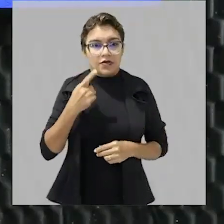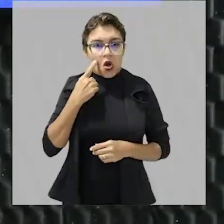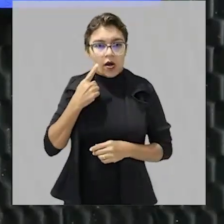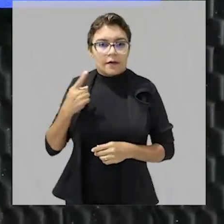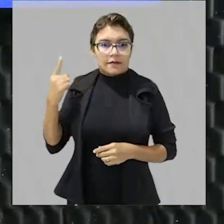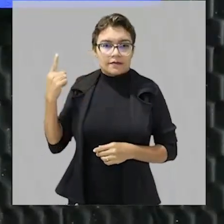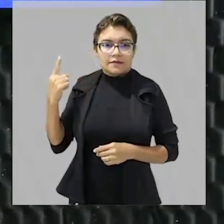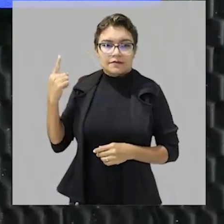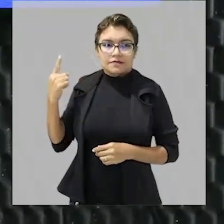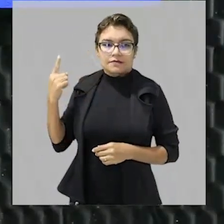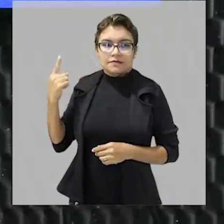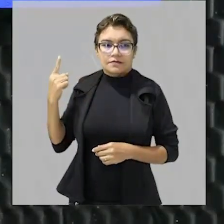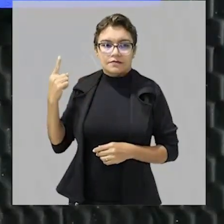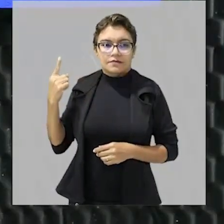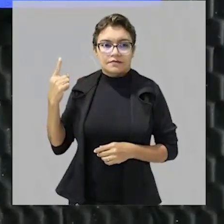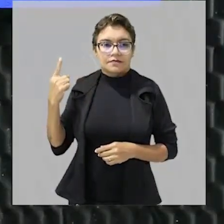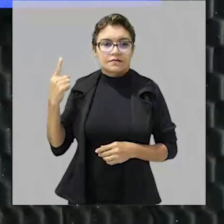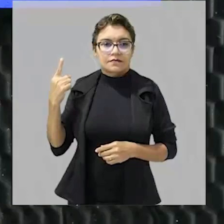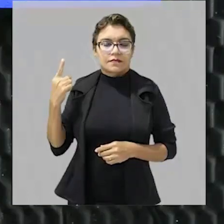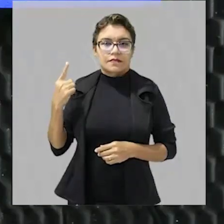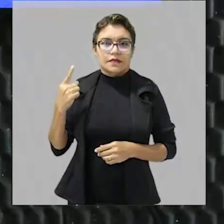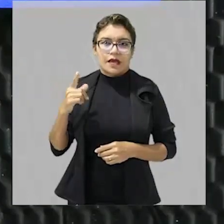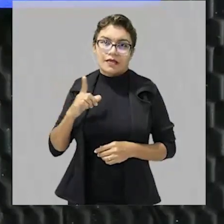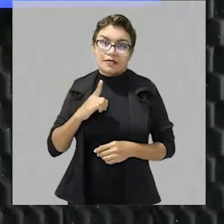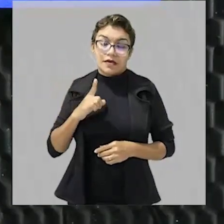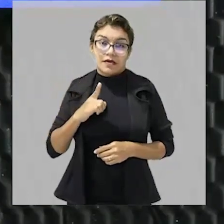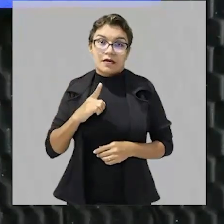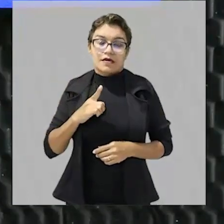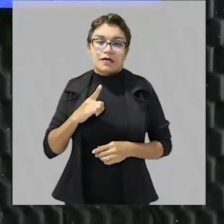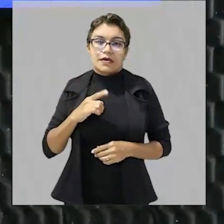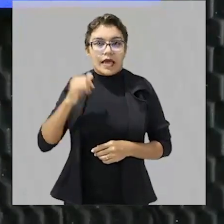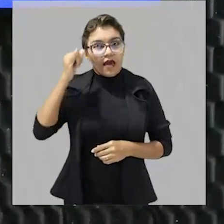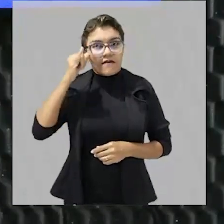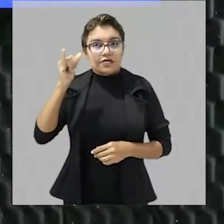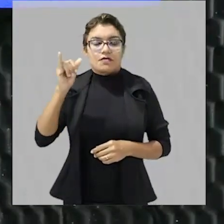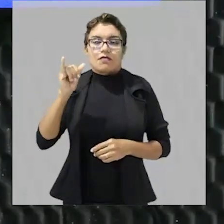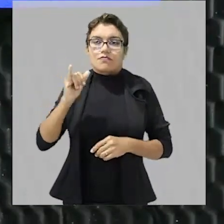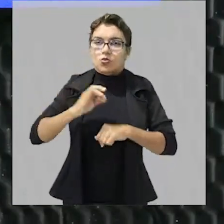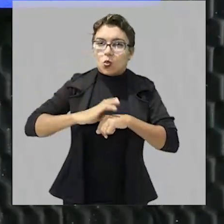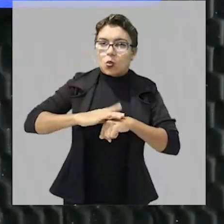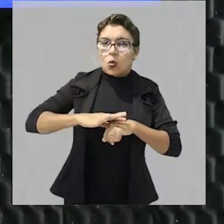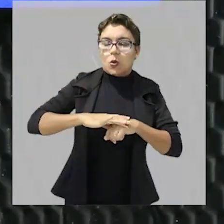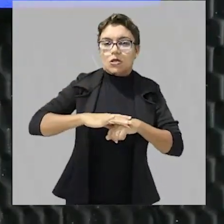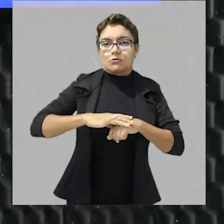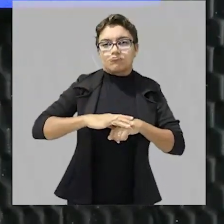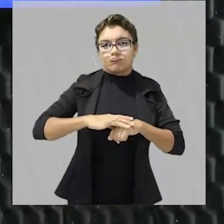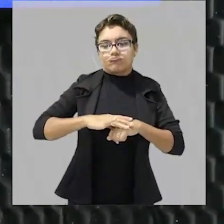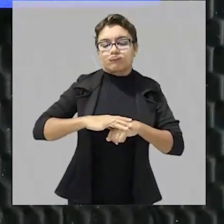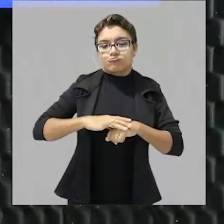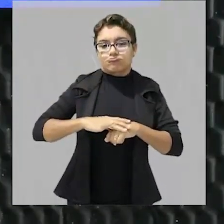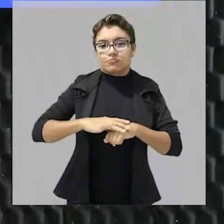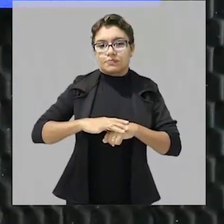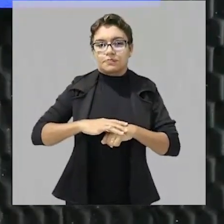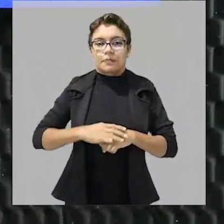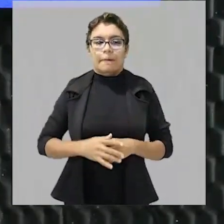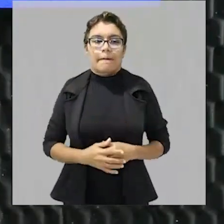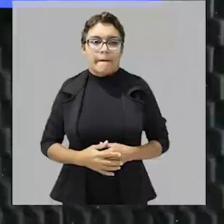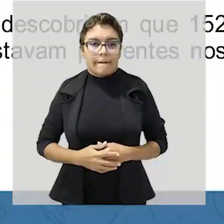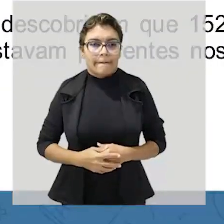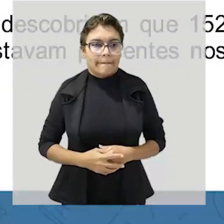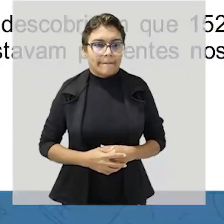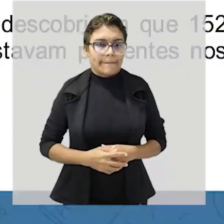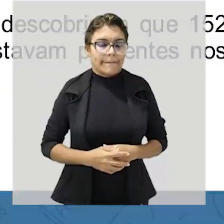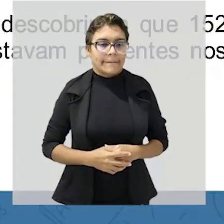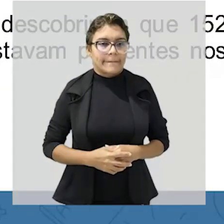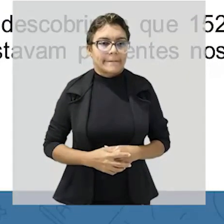a hepatite C e o HIV. Então, imunidade, que é uma coisa que a gente fala muito nos dias de hoje, que é importante, coisas que